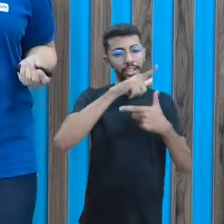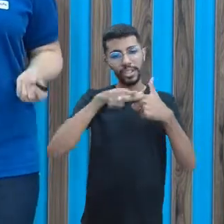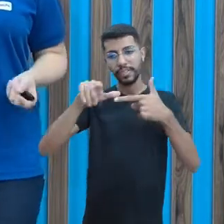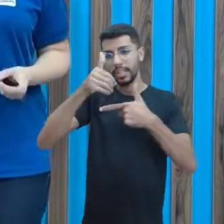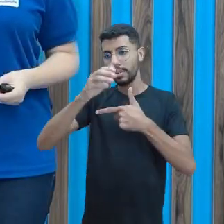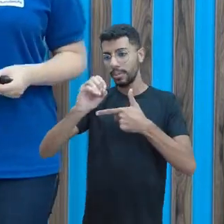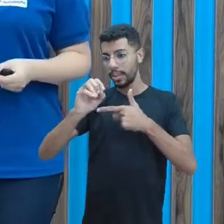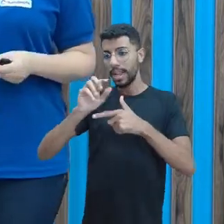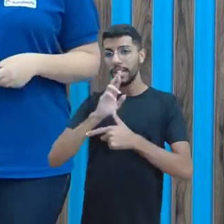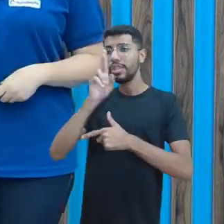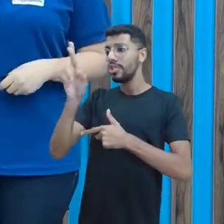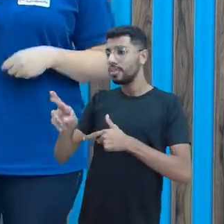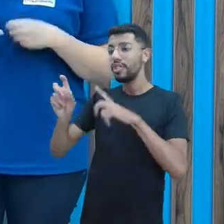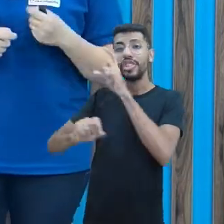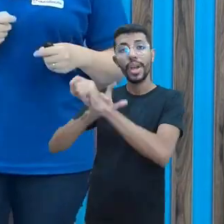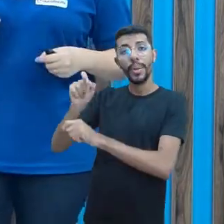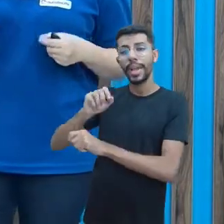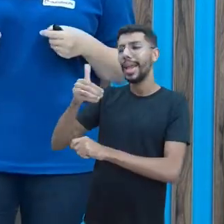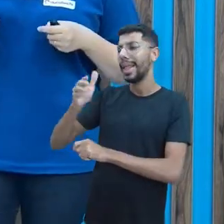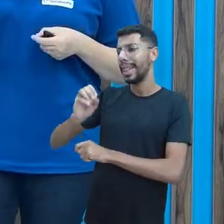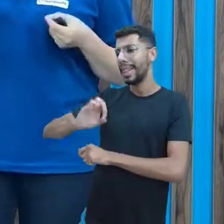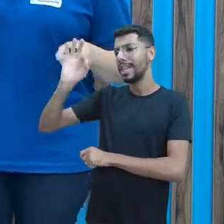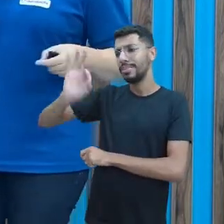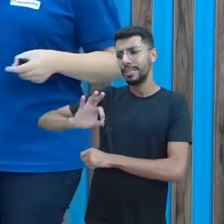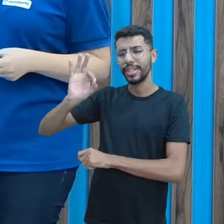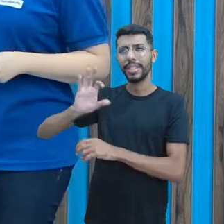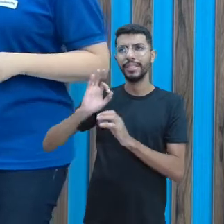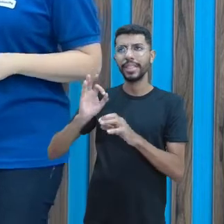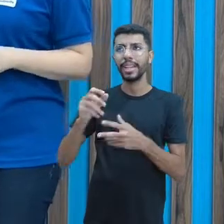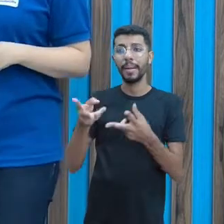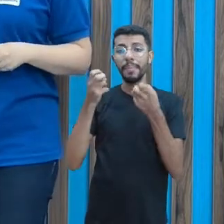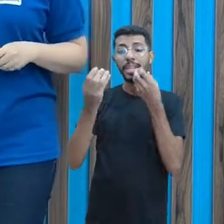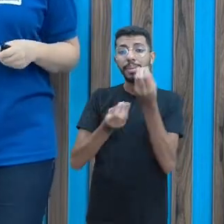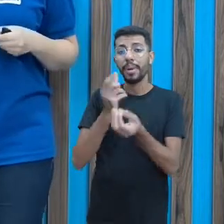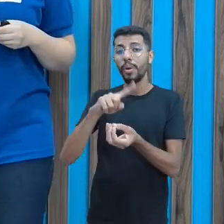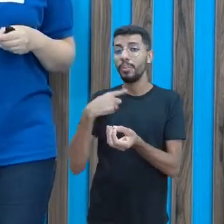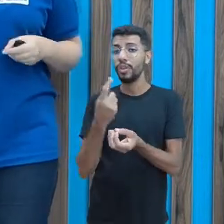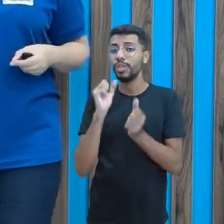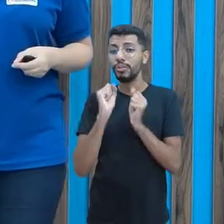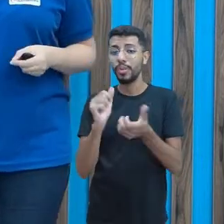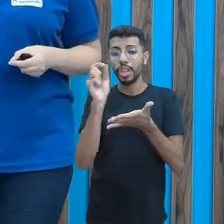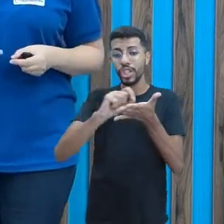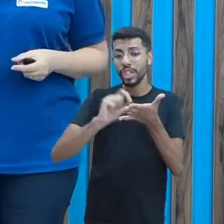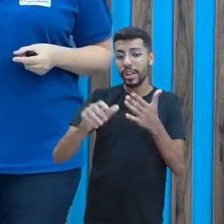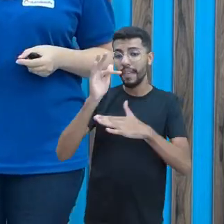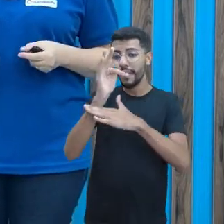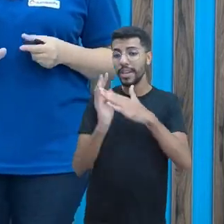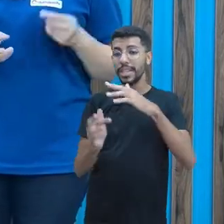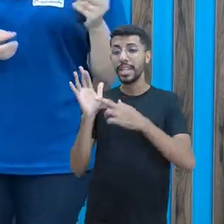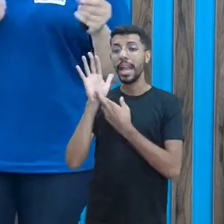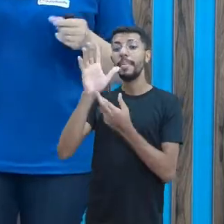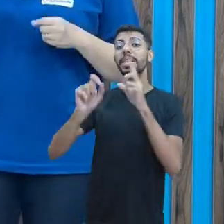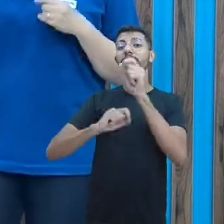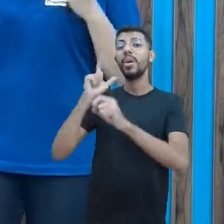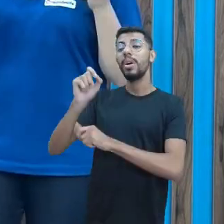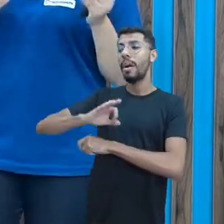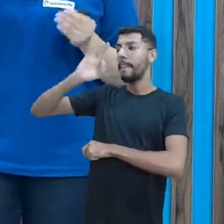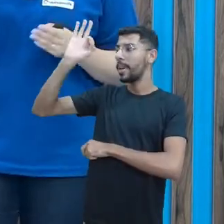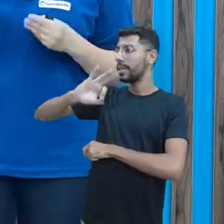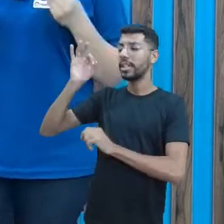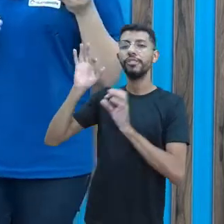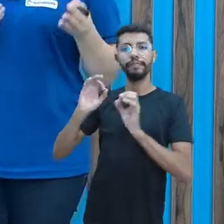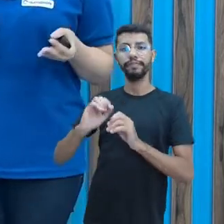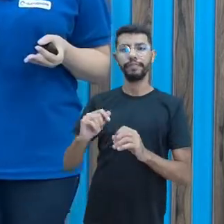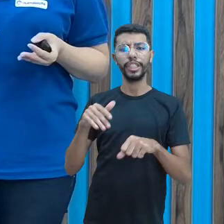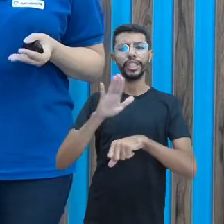nosso 10%. Verifica aí como é que a gente pode escrever essas frações que representam as porcentagens e a partir do momento que a gente